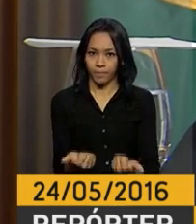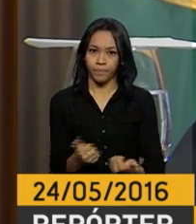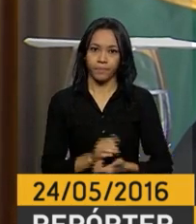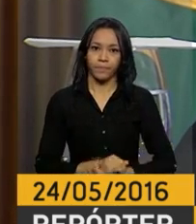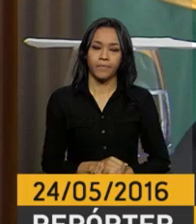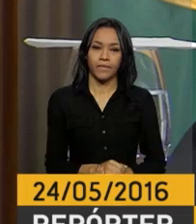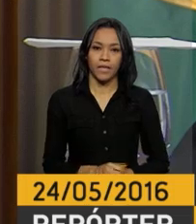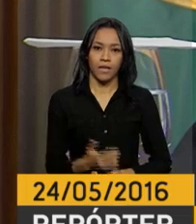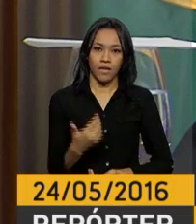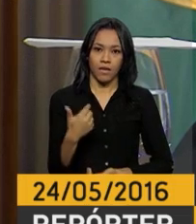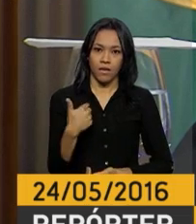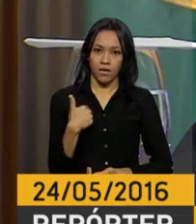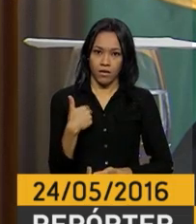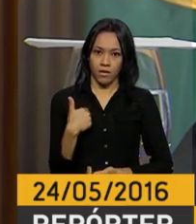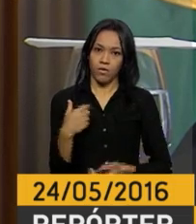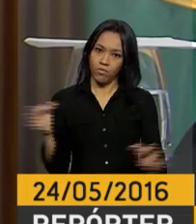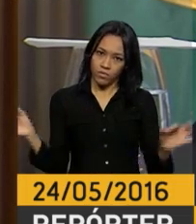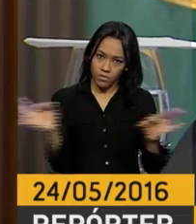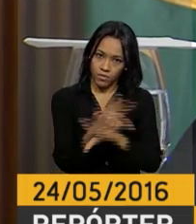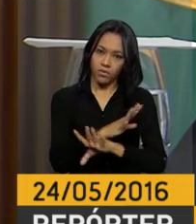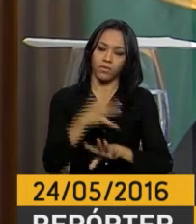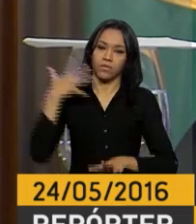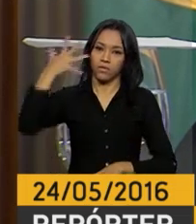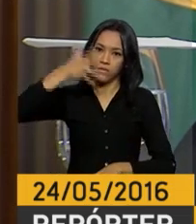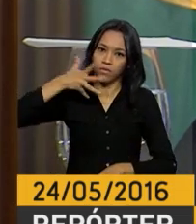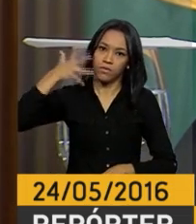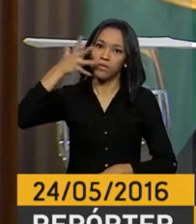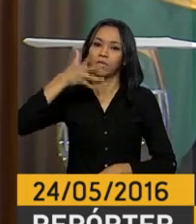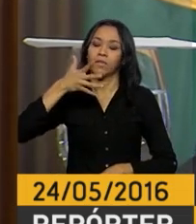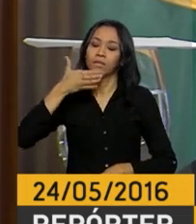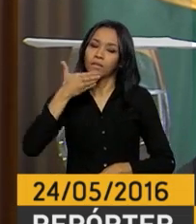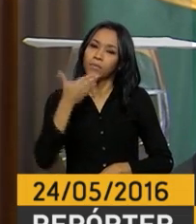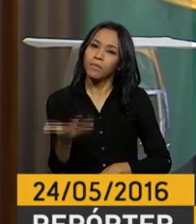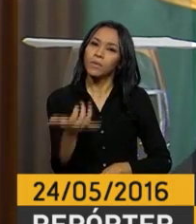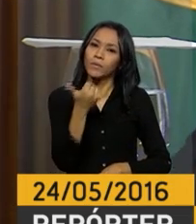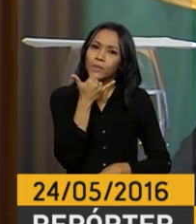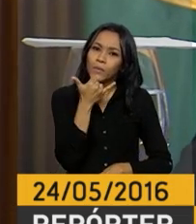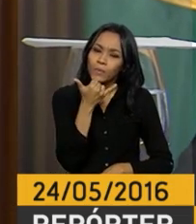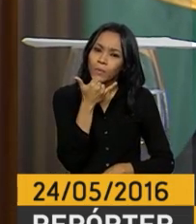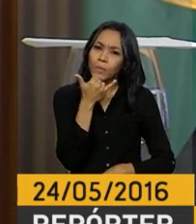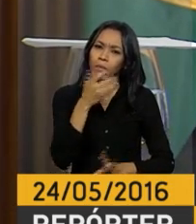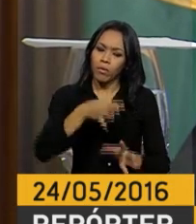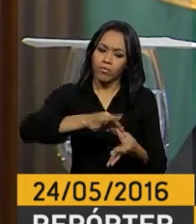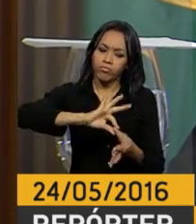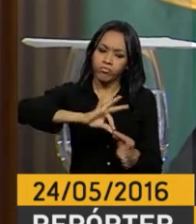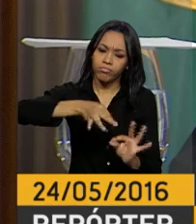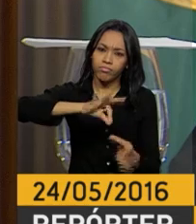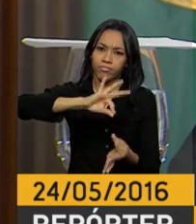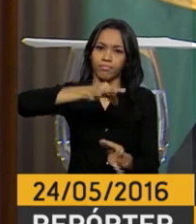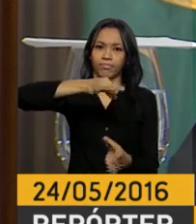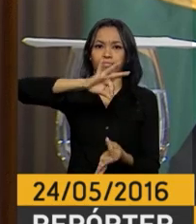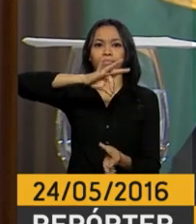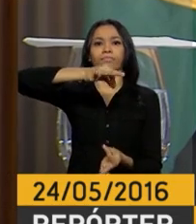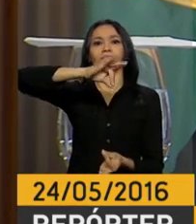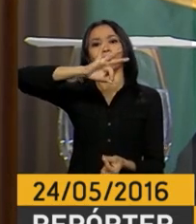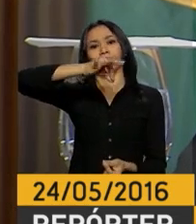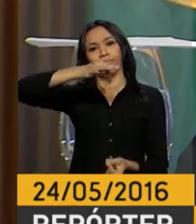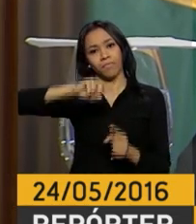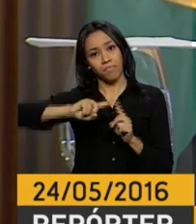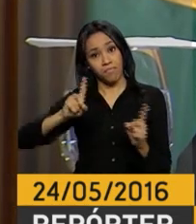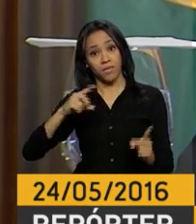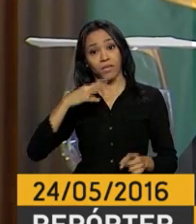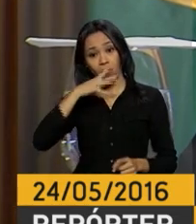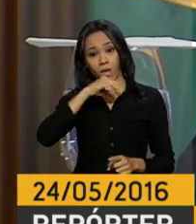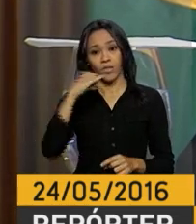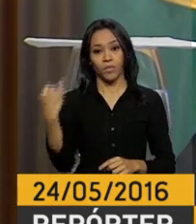que eu encerro as minhas palavras, peço desculpas talvez pelo alongado do início desta fala, mas acho importante,